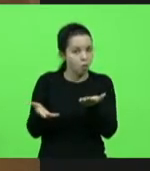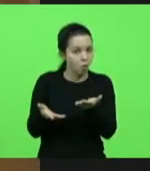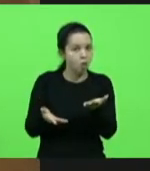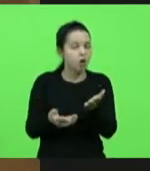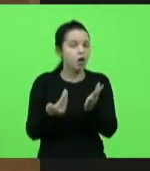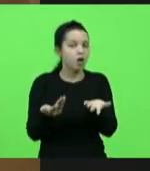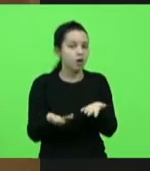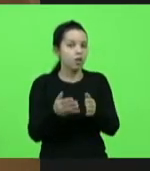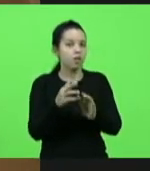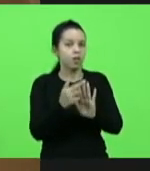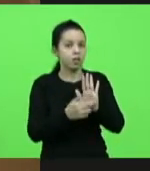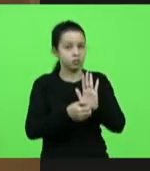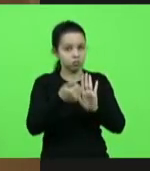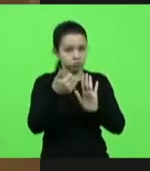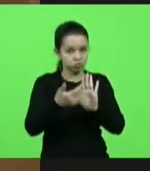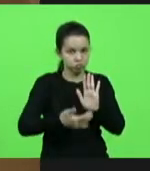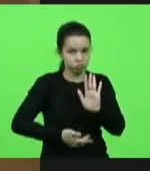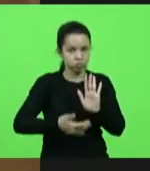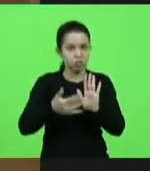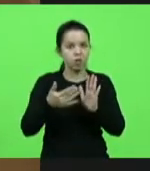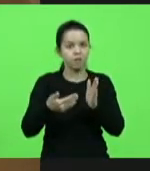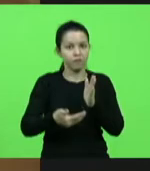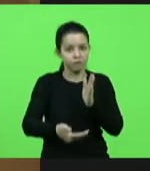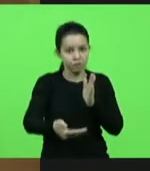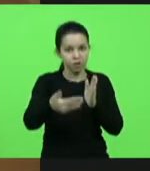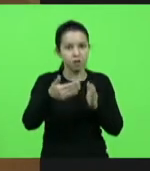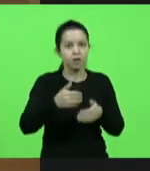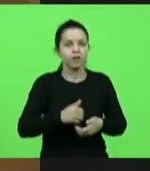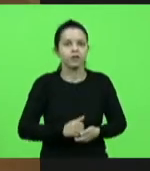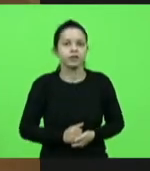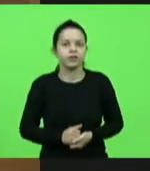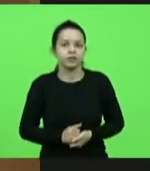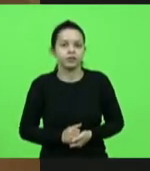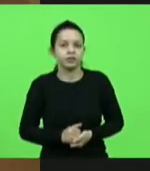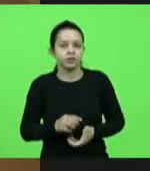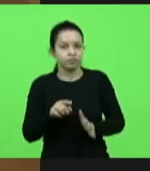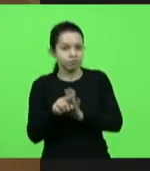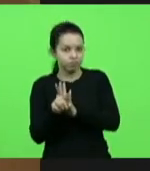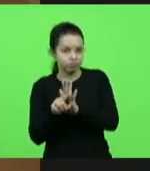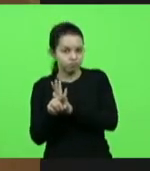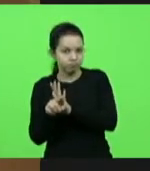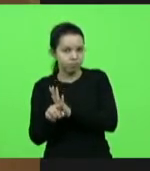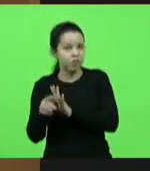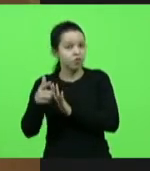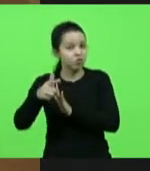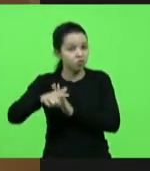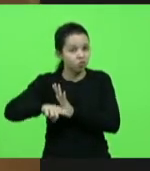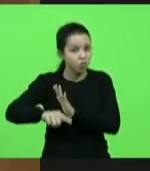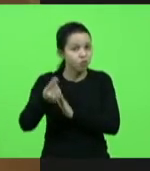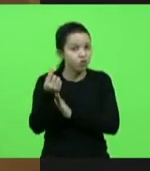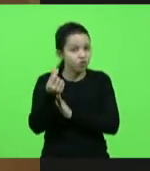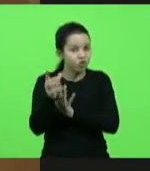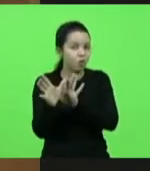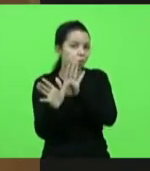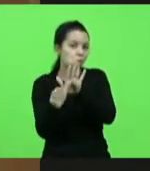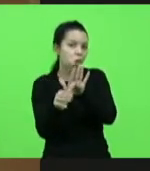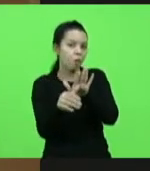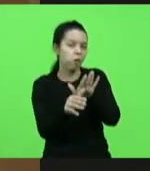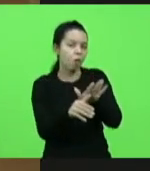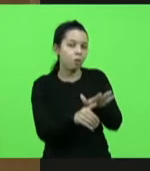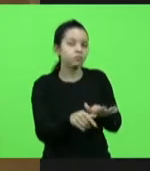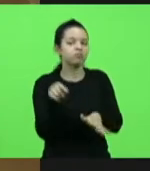dá encaminhamento a esse processo da Hidera. Mais 2,5 milhões que, ó, safanaram lá na